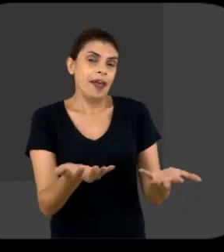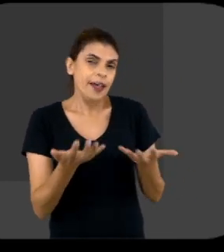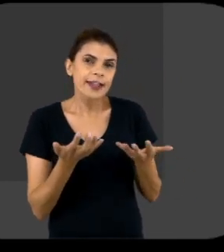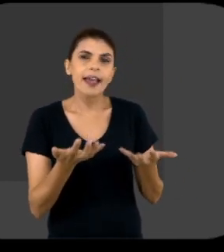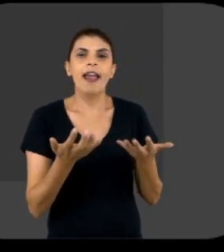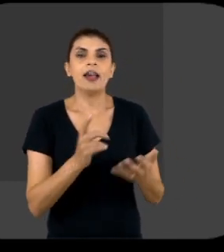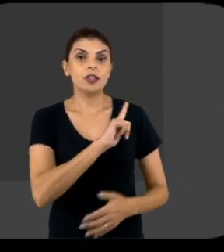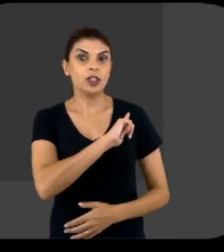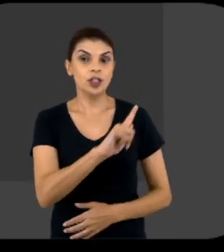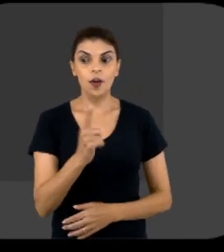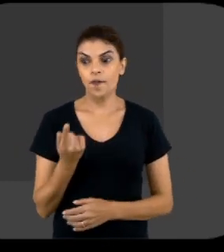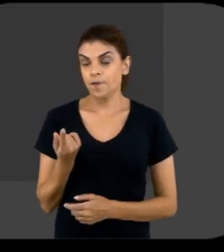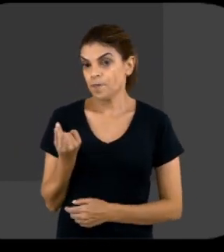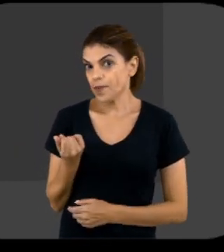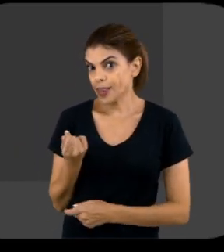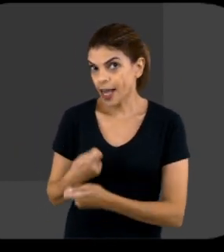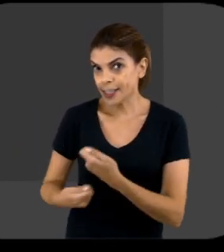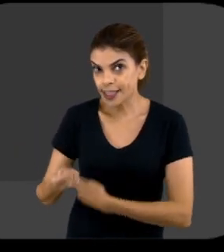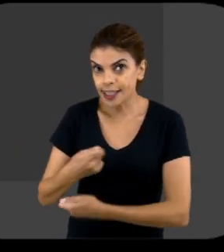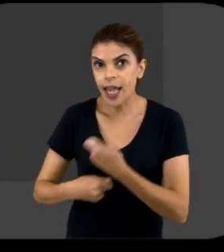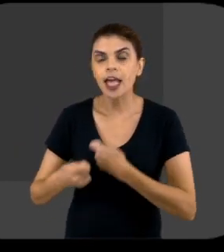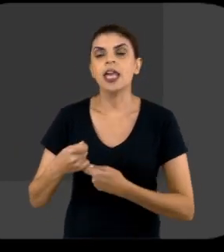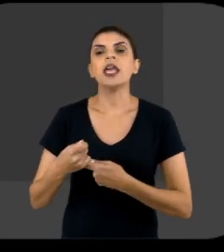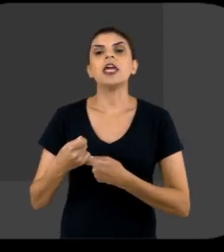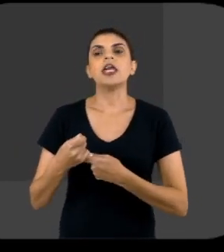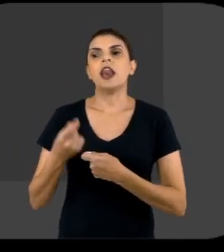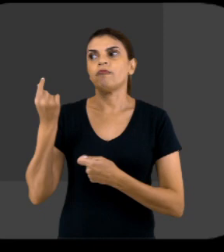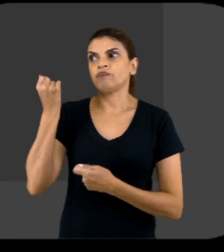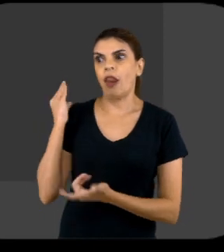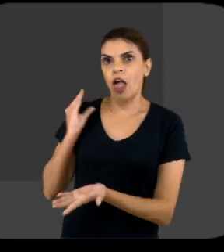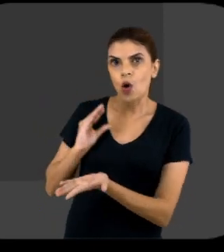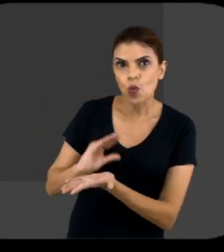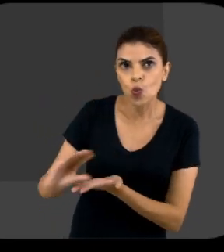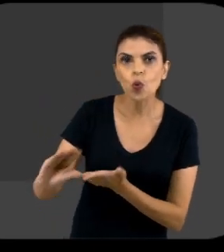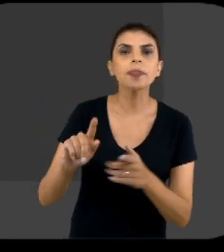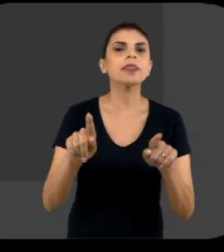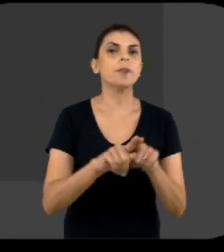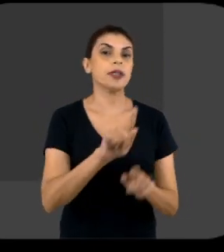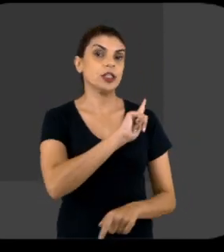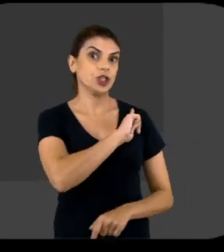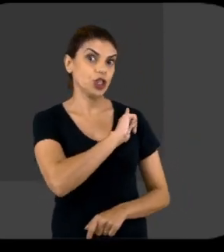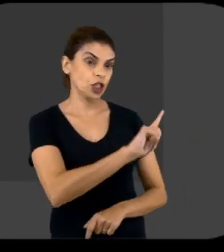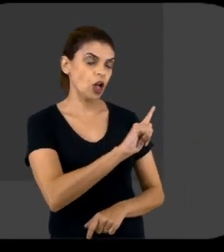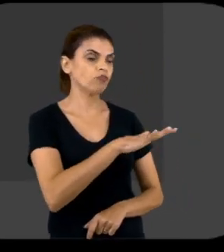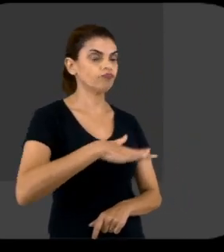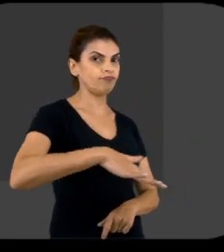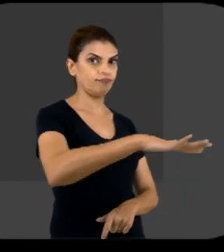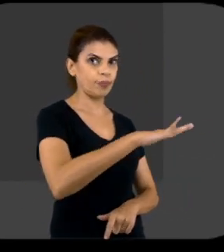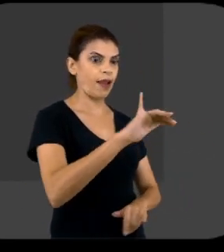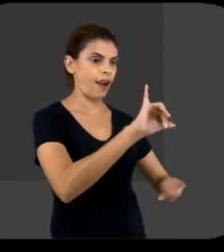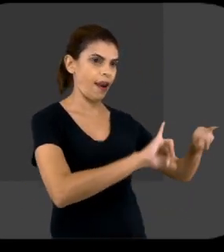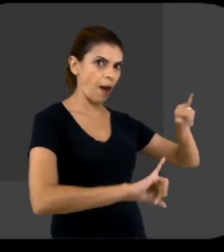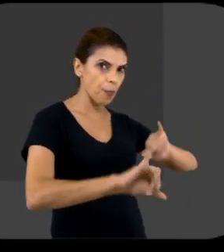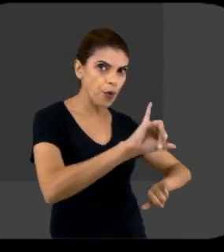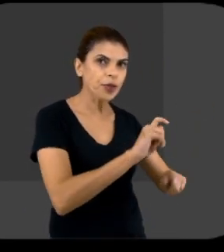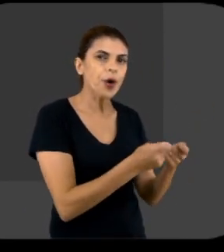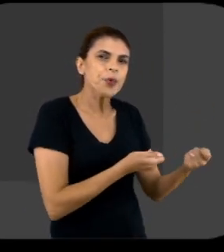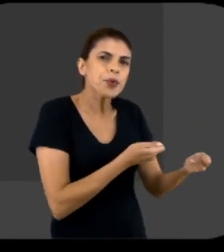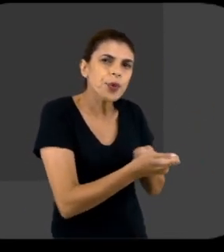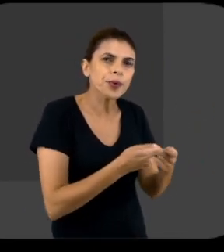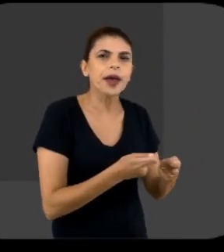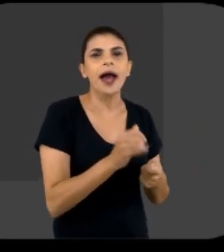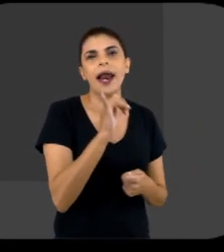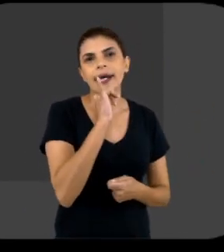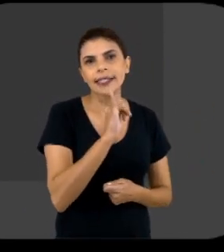de gestão financeira, ou seja, melhor uso dos recursos, quanto na parte também de gestão do laboratório. Quando